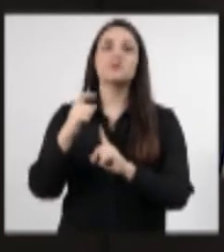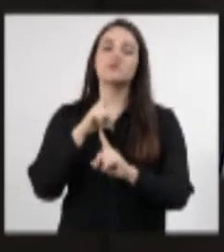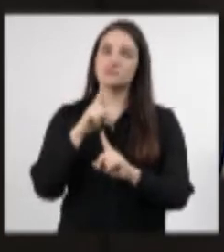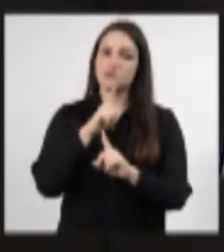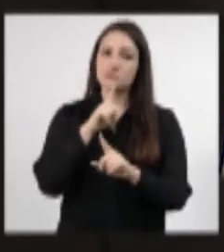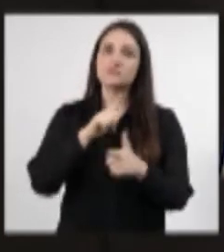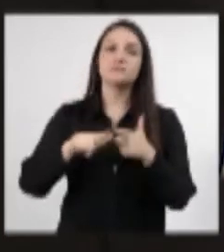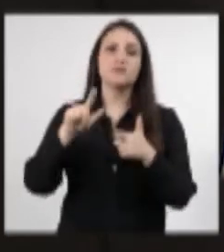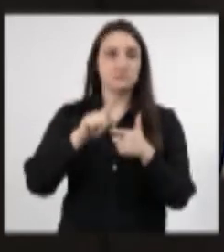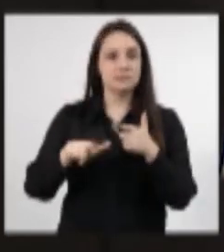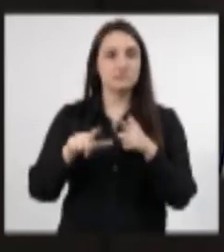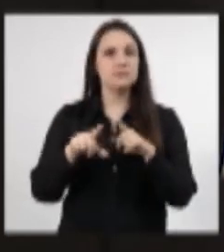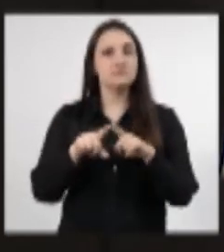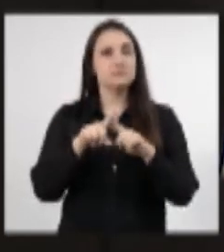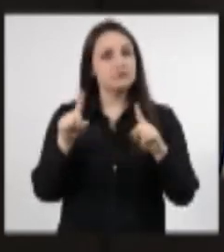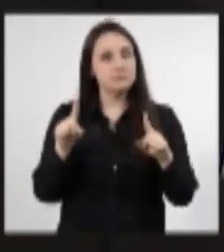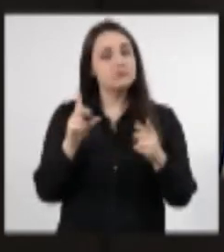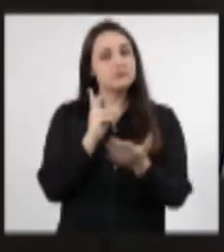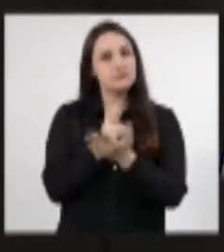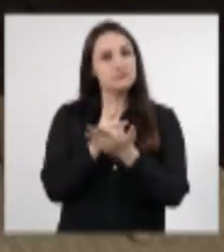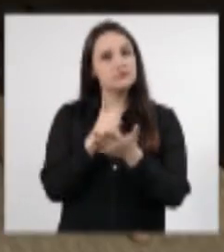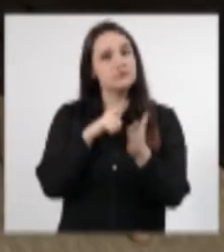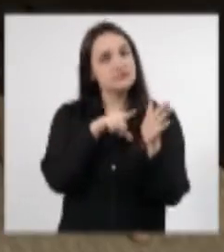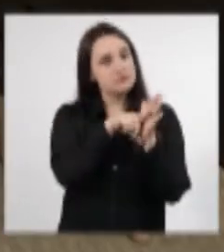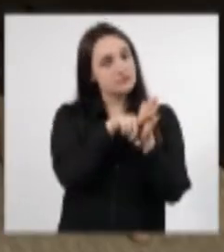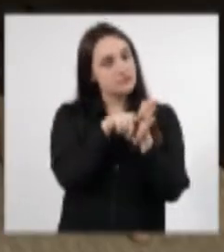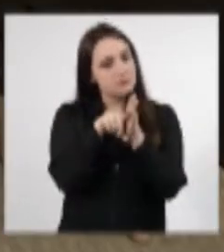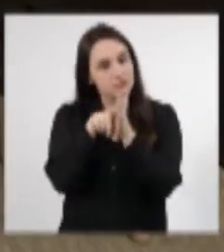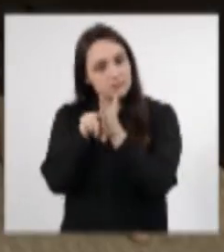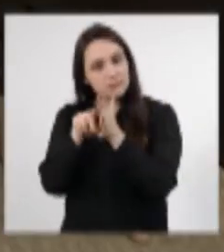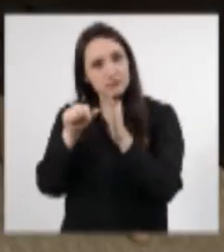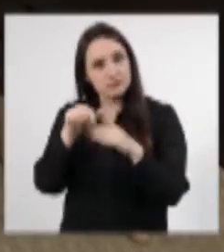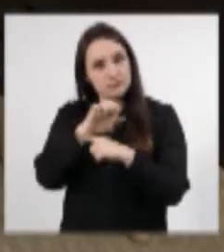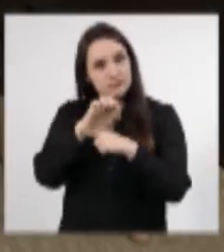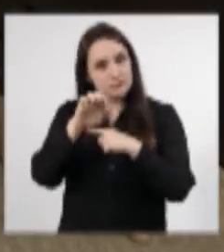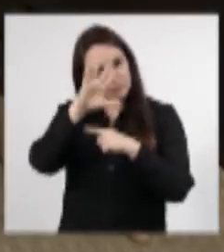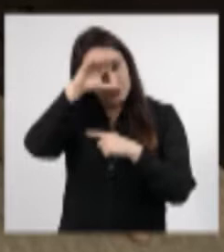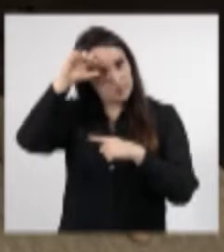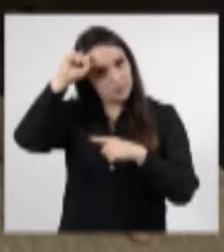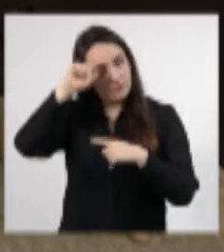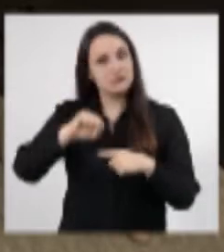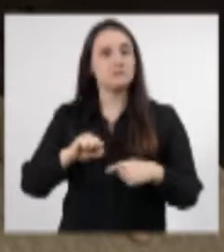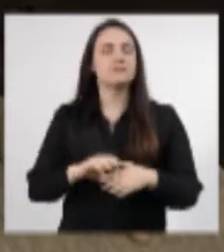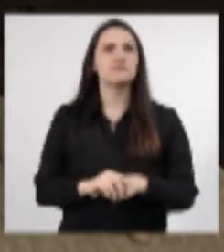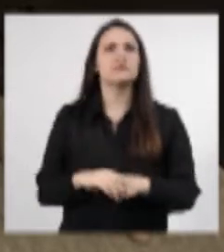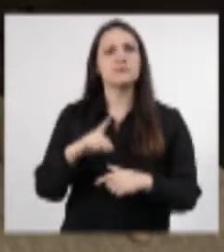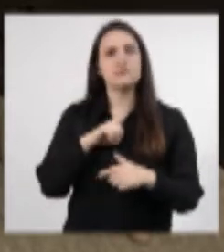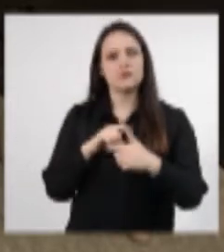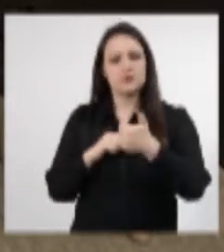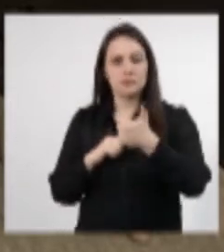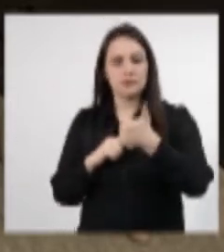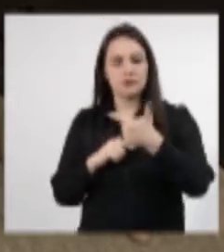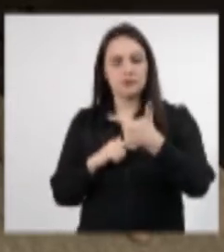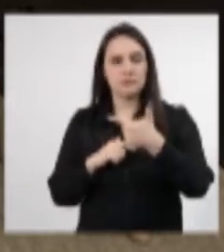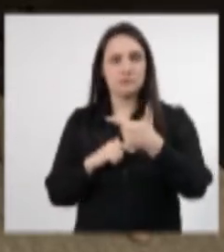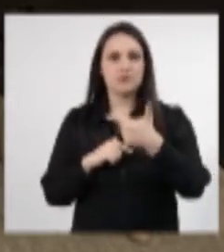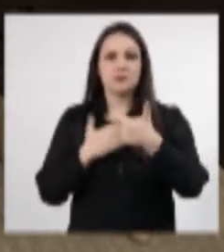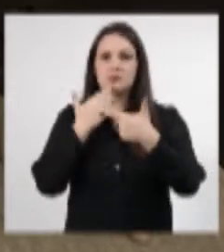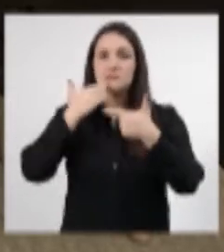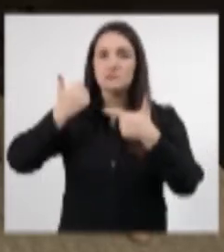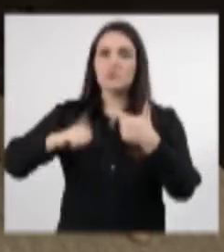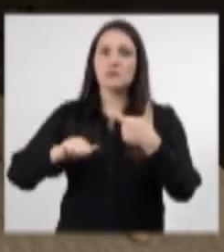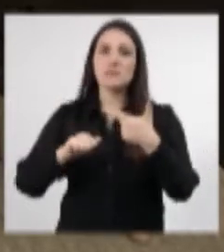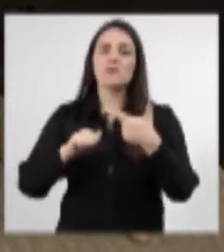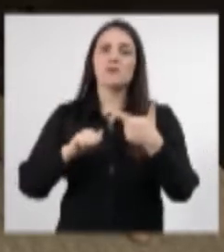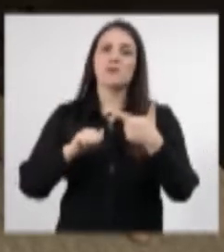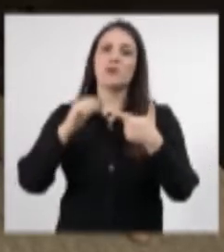Brasil, nós trabalhamos com índices e no caso de Mato Grosso do Sul, nós elencamos 12 principais